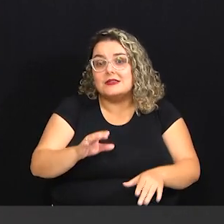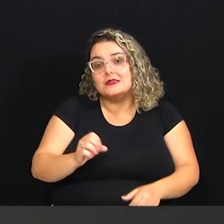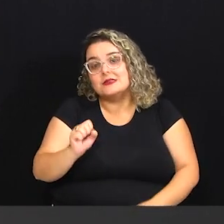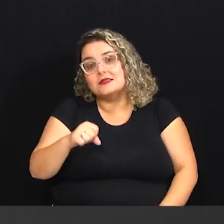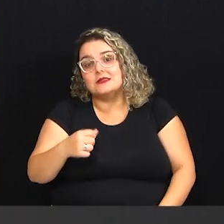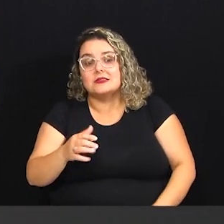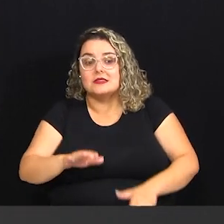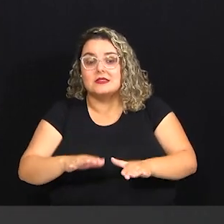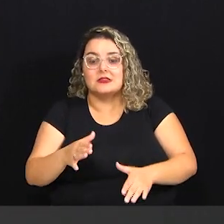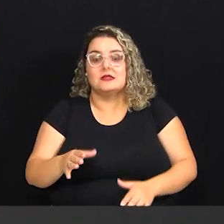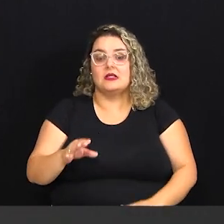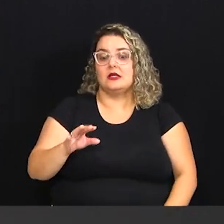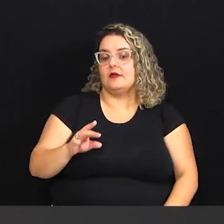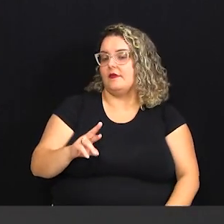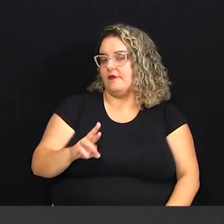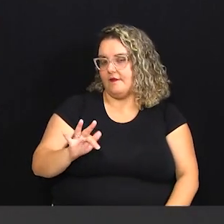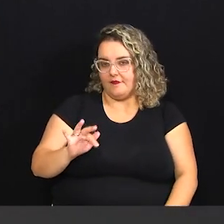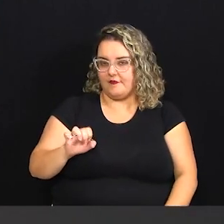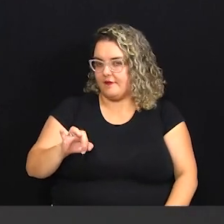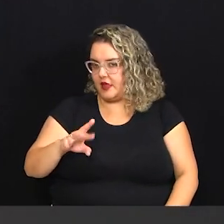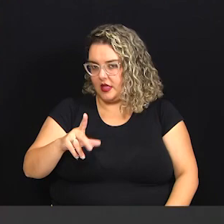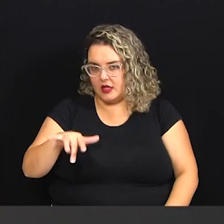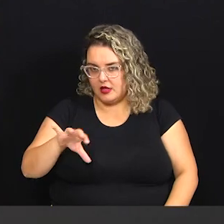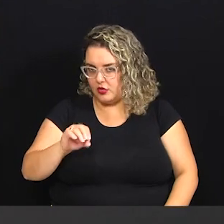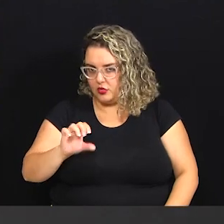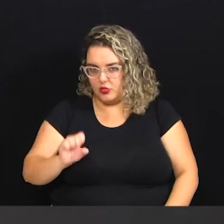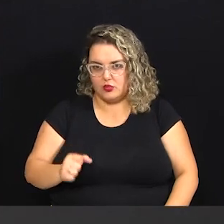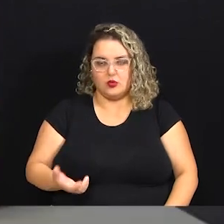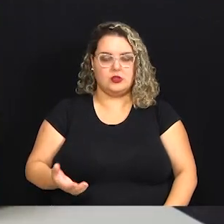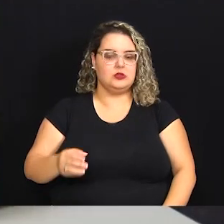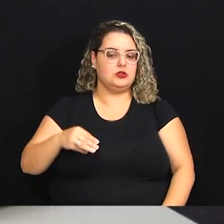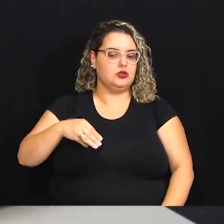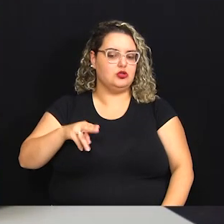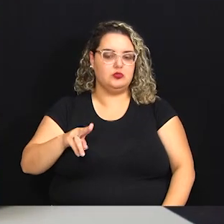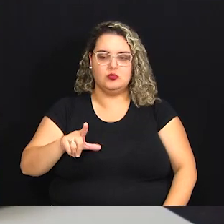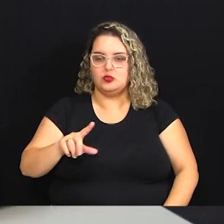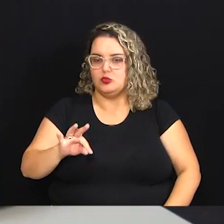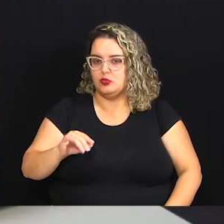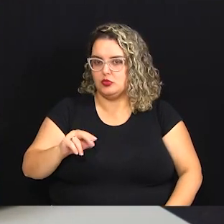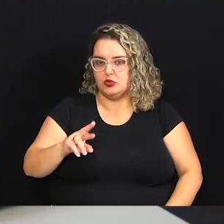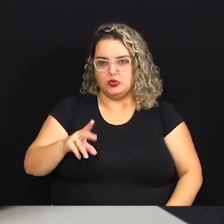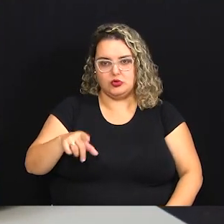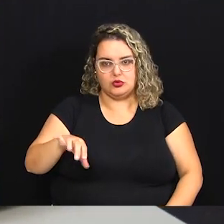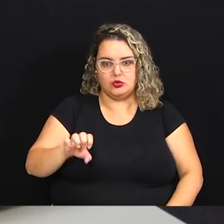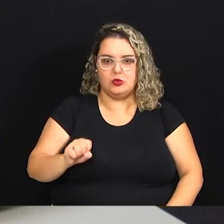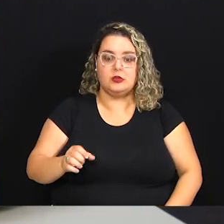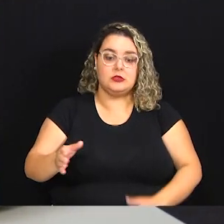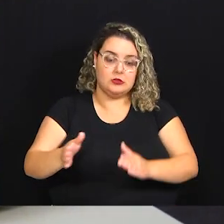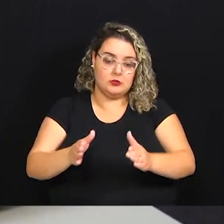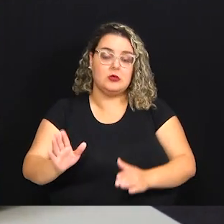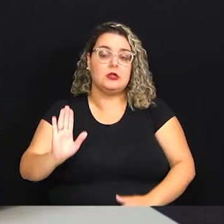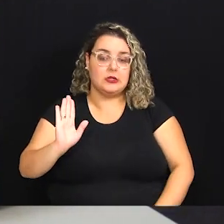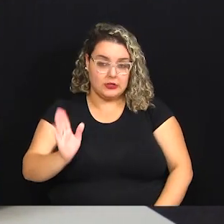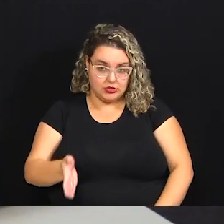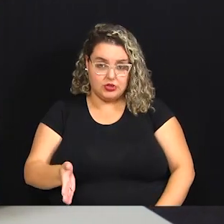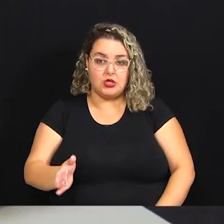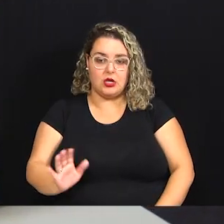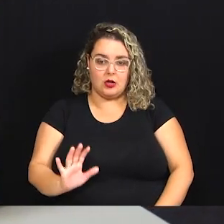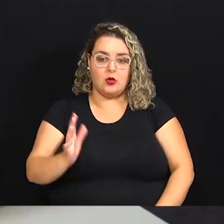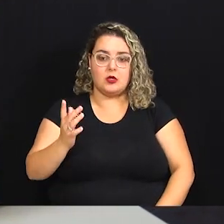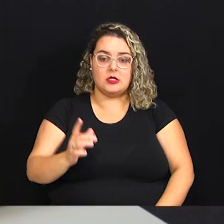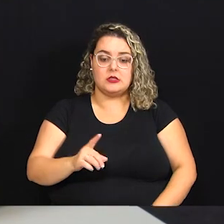tem mutirões, tem esses feirões, inclusive nesse momento está rolando, né, esse tipo